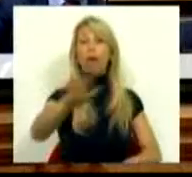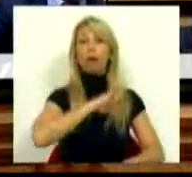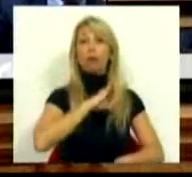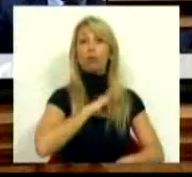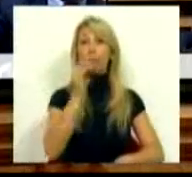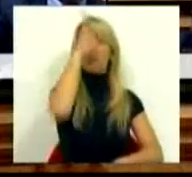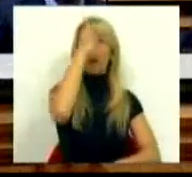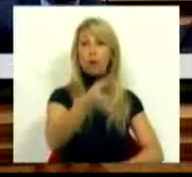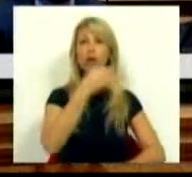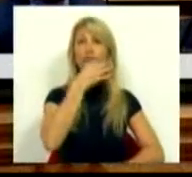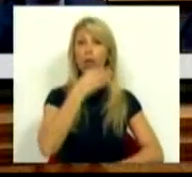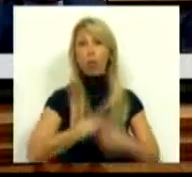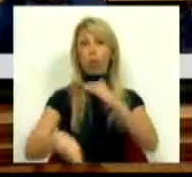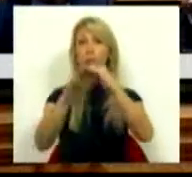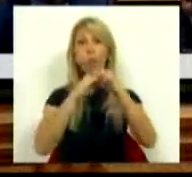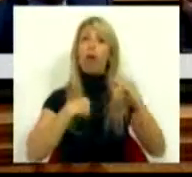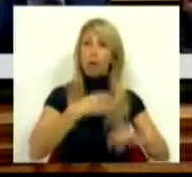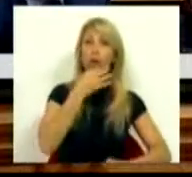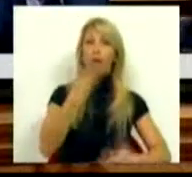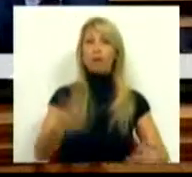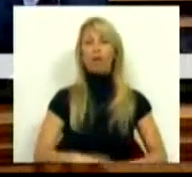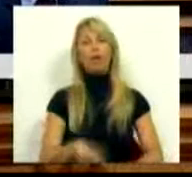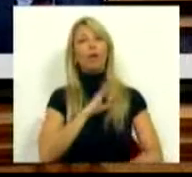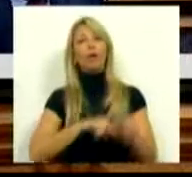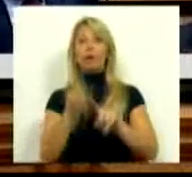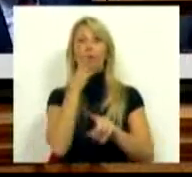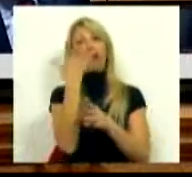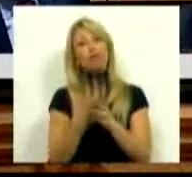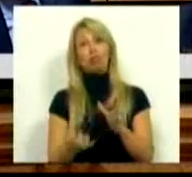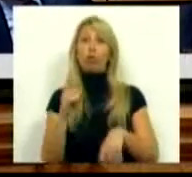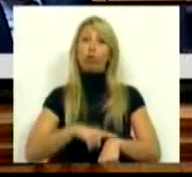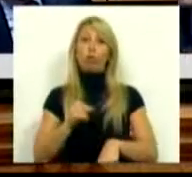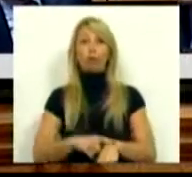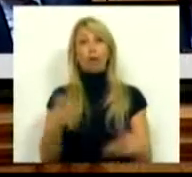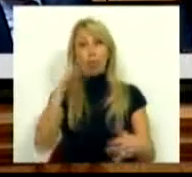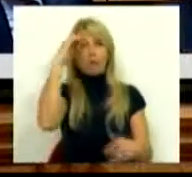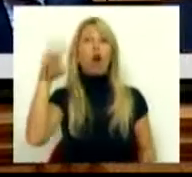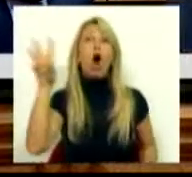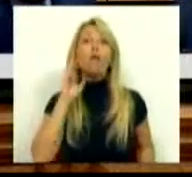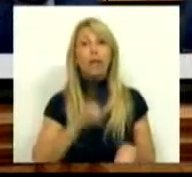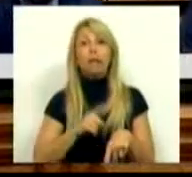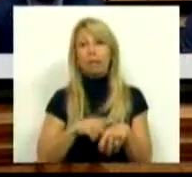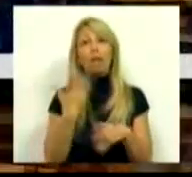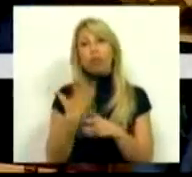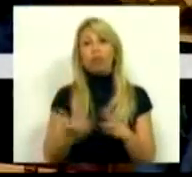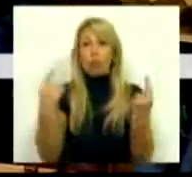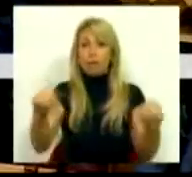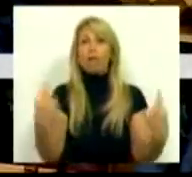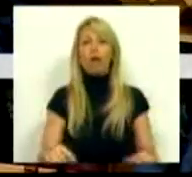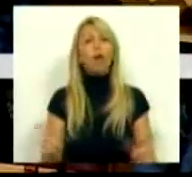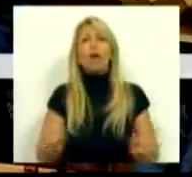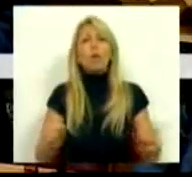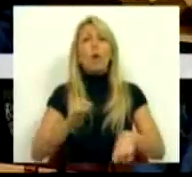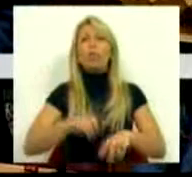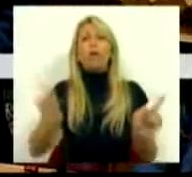eu continuarei. Sr. Deputado, tenho desconto do tempo enquanto for difícil ouvi-lo. Exatamente. Não é só o problema do tempo, é também do ruído.